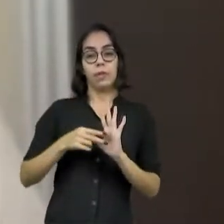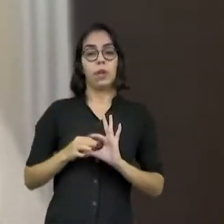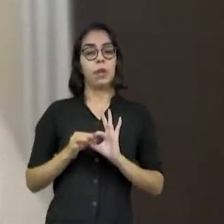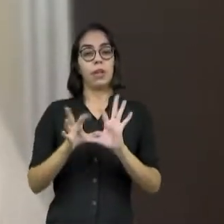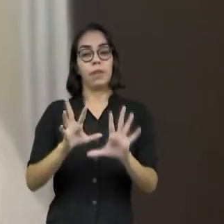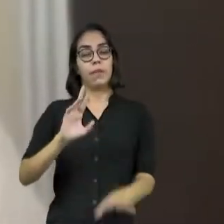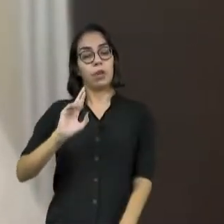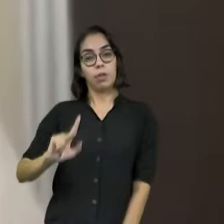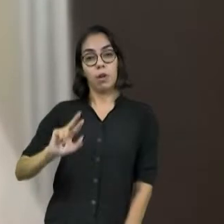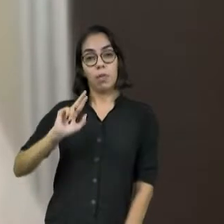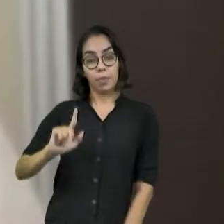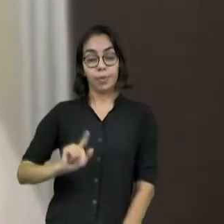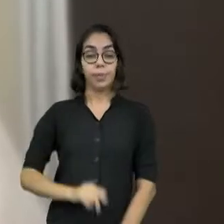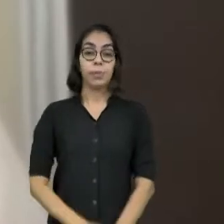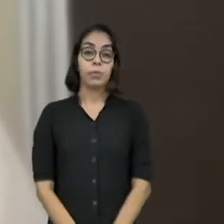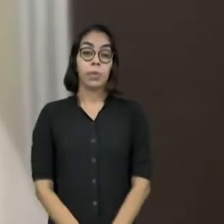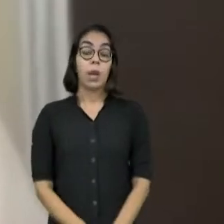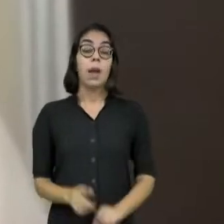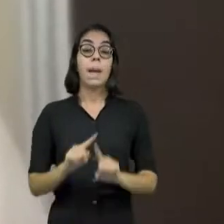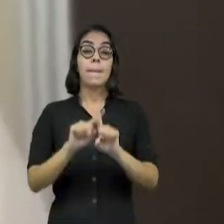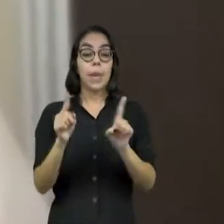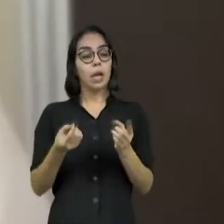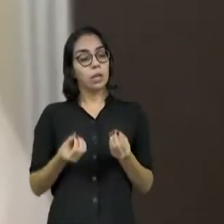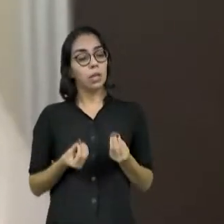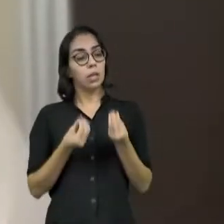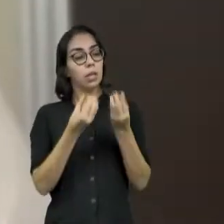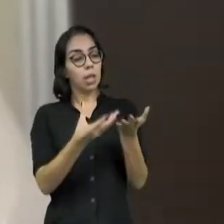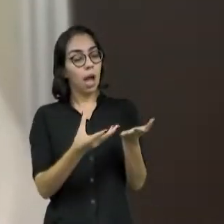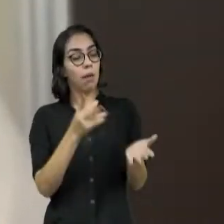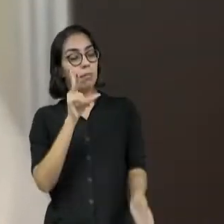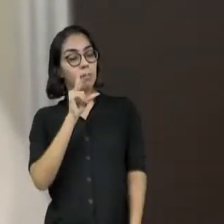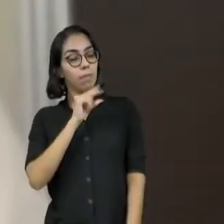seu. Mas dar a cada um o que é seu,